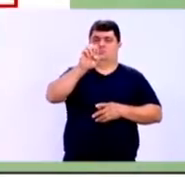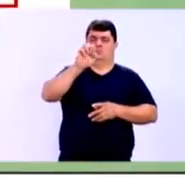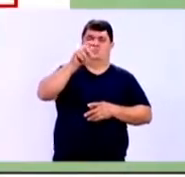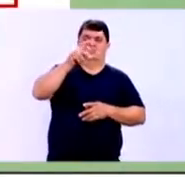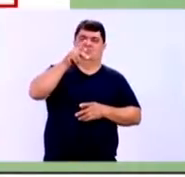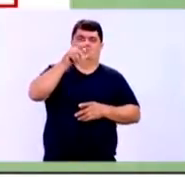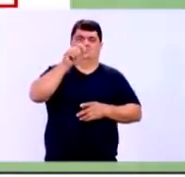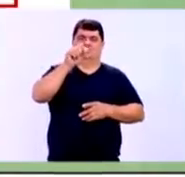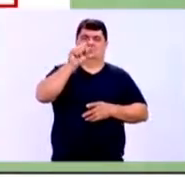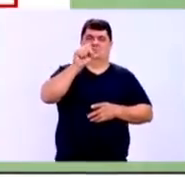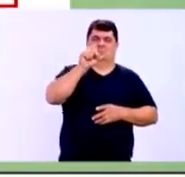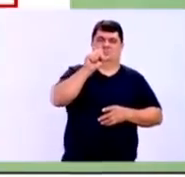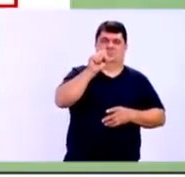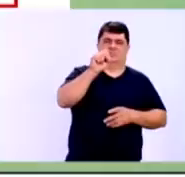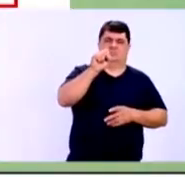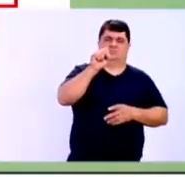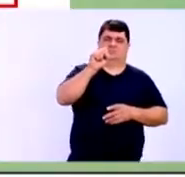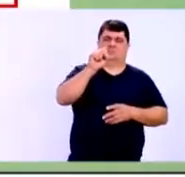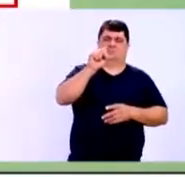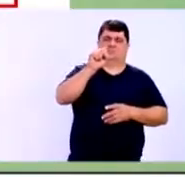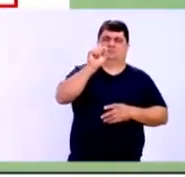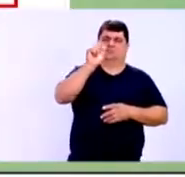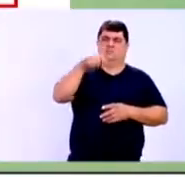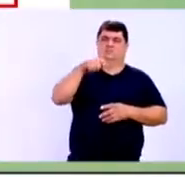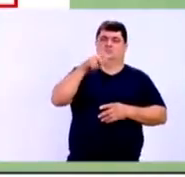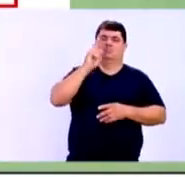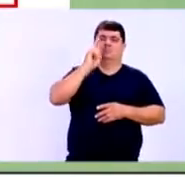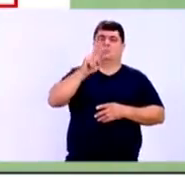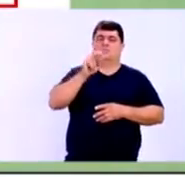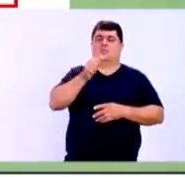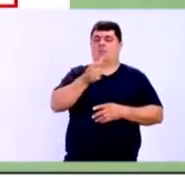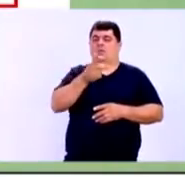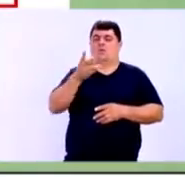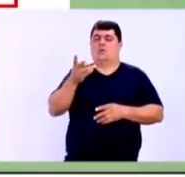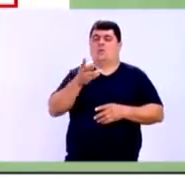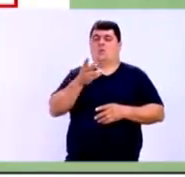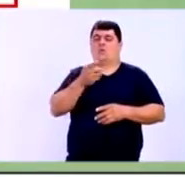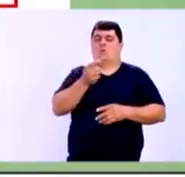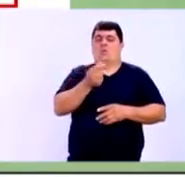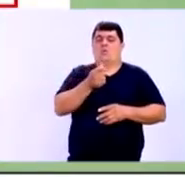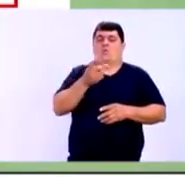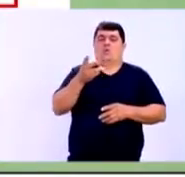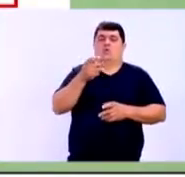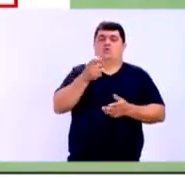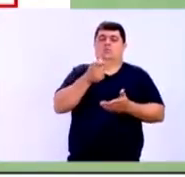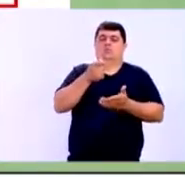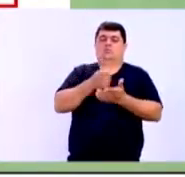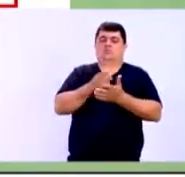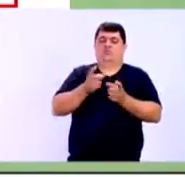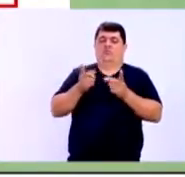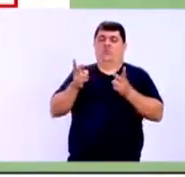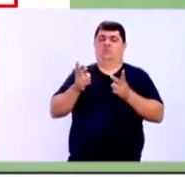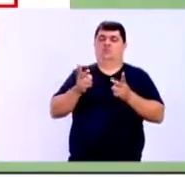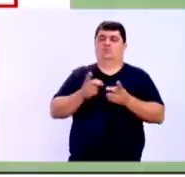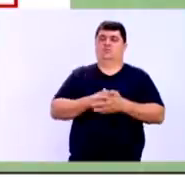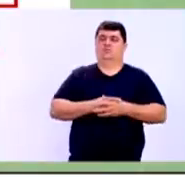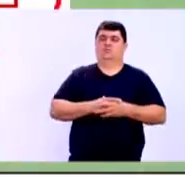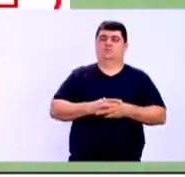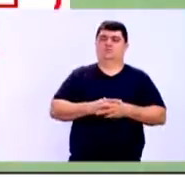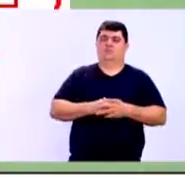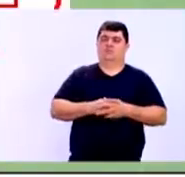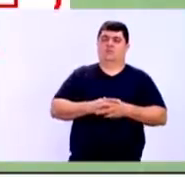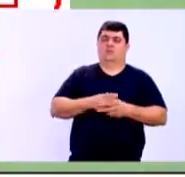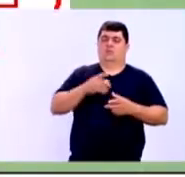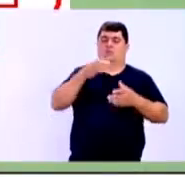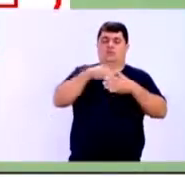ficha, você possibilita ver qual foi o custo da mercadoria vendida e qual é o estoque final